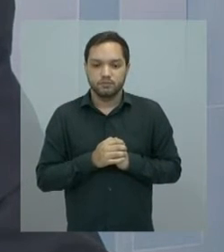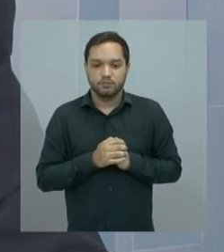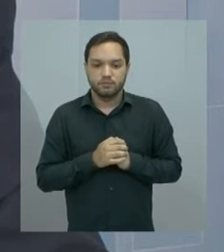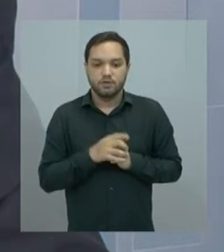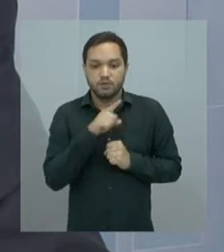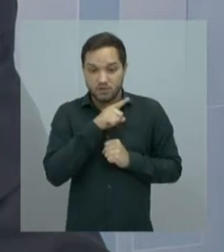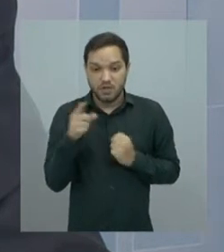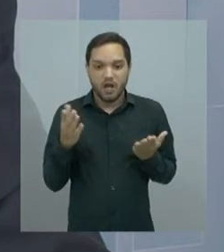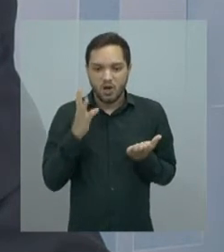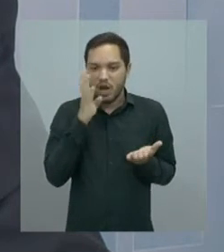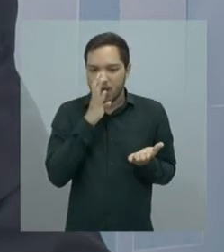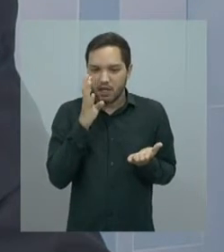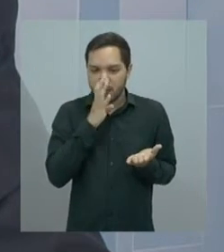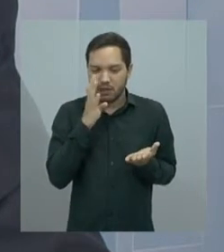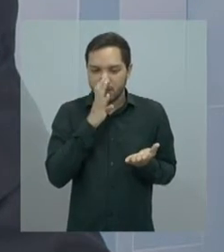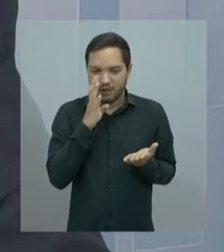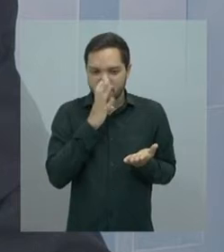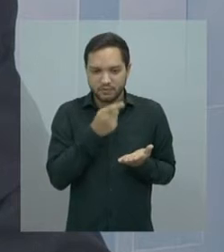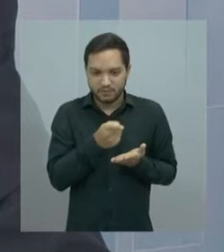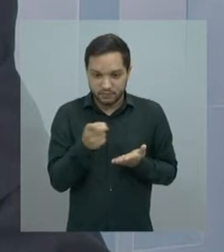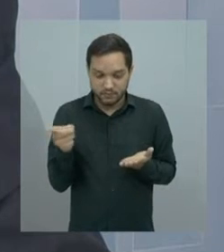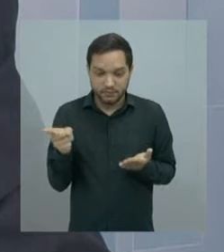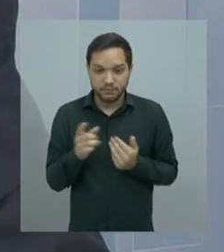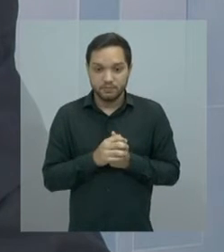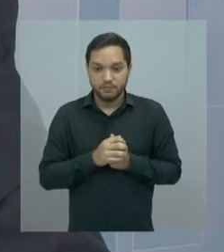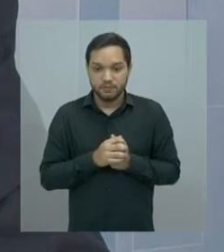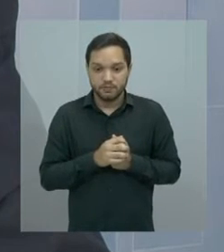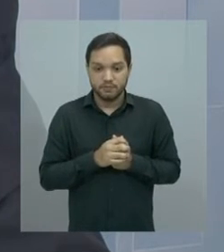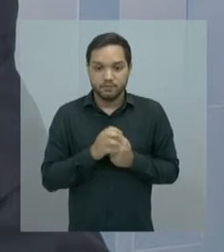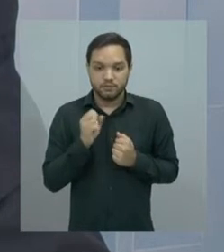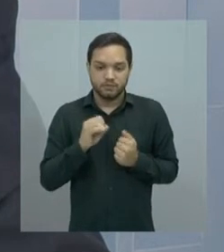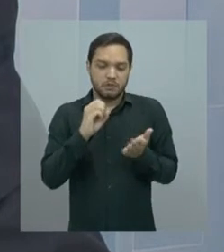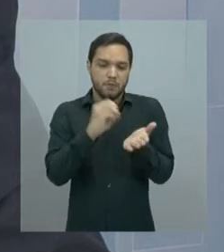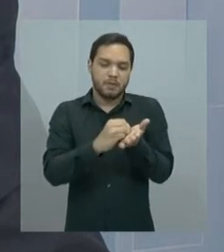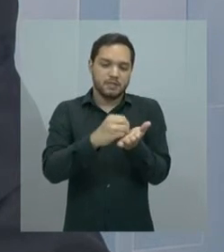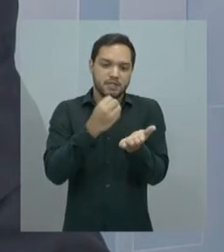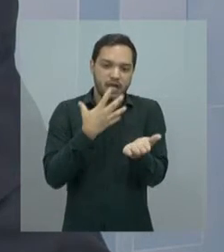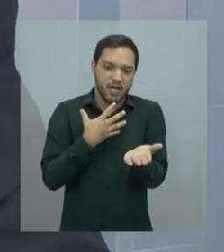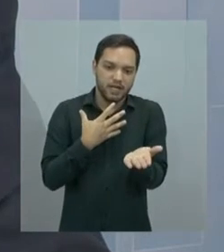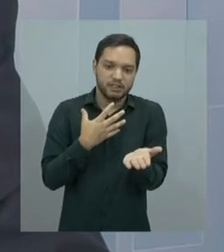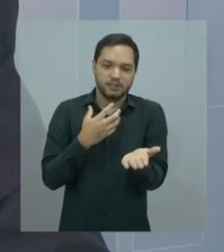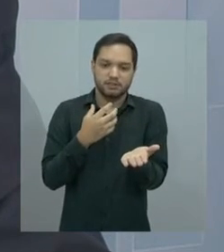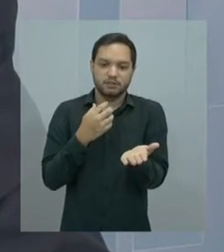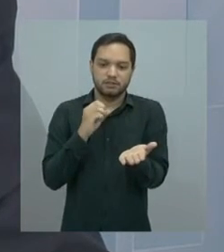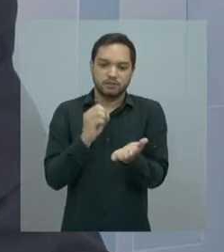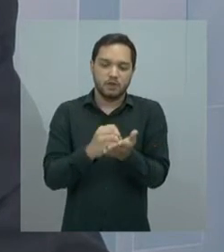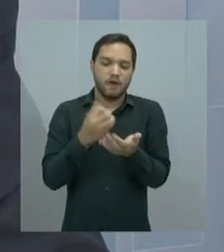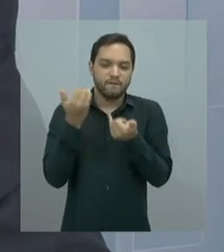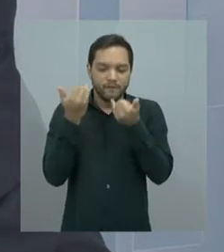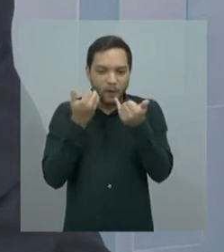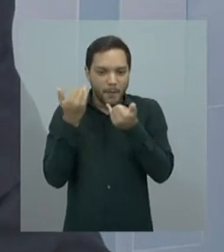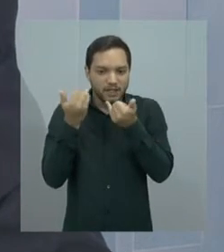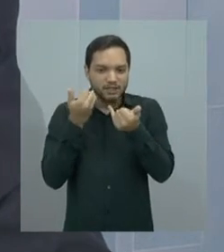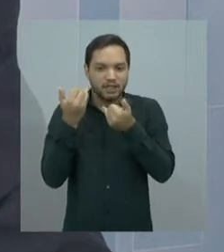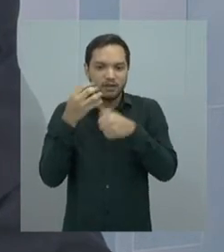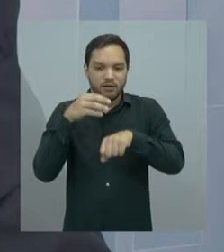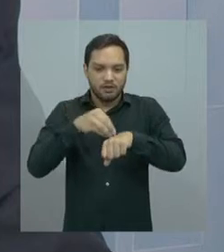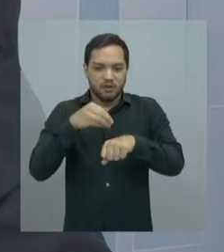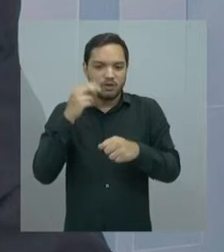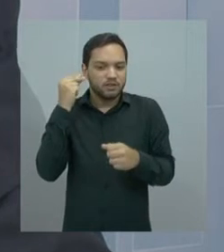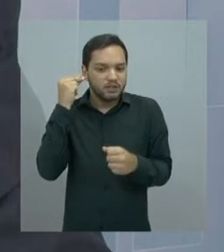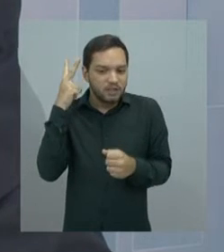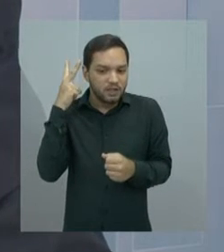nos ouvindo, que quando ouvir uma mensagem, ouvir uma informação no seu